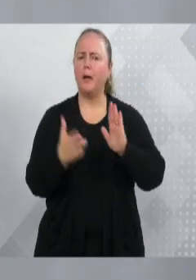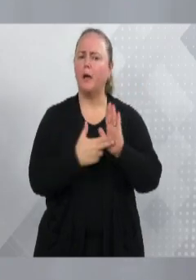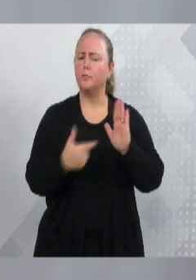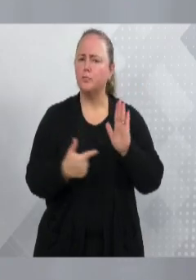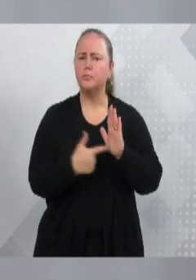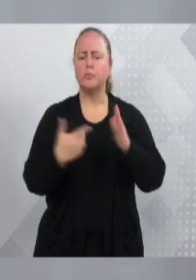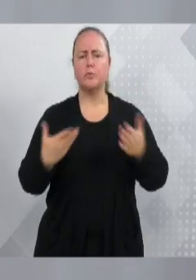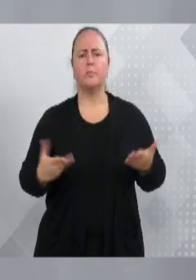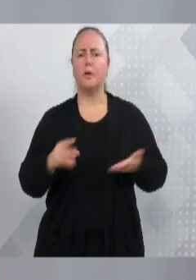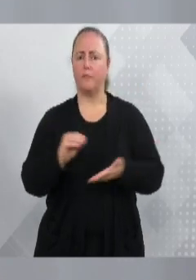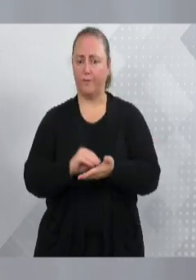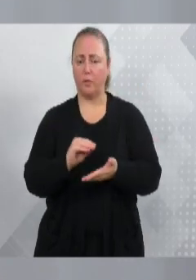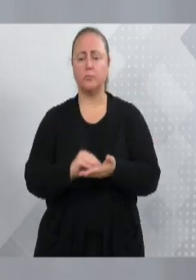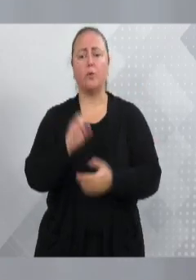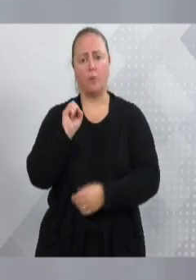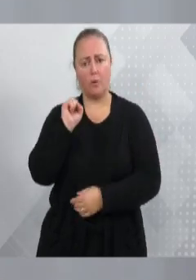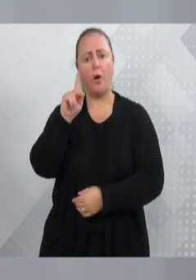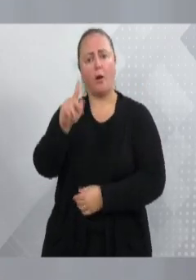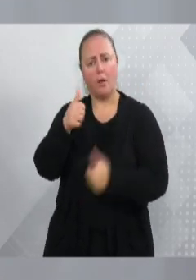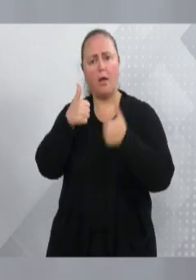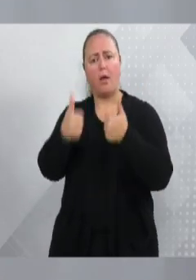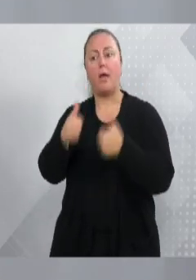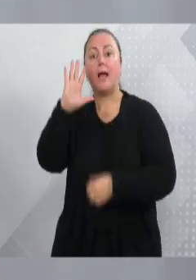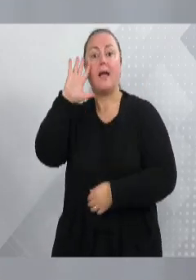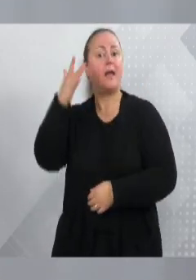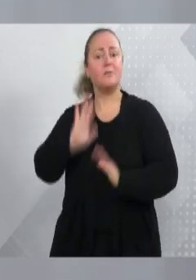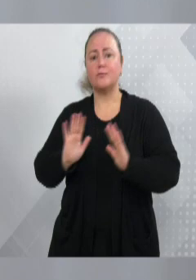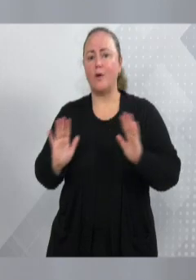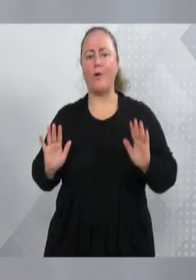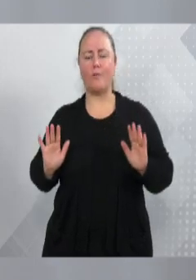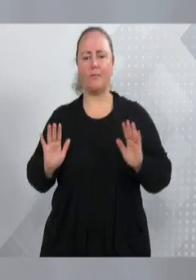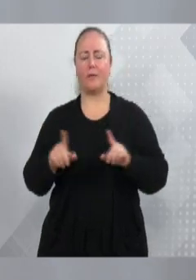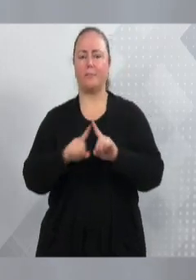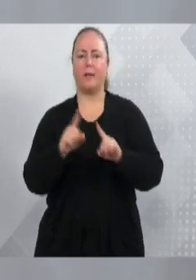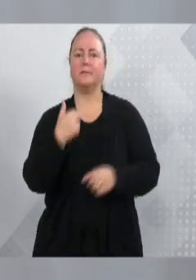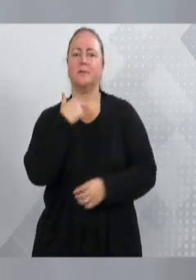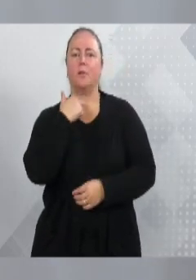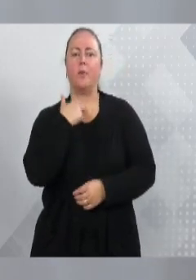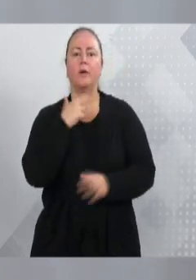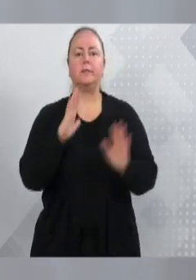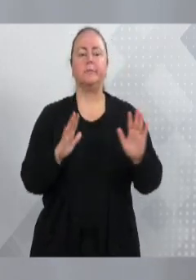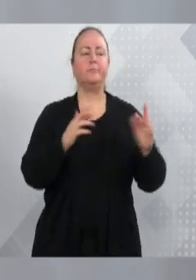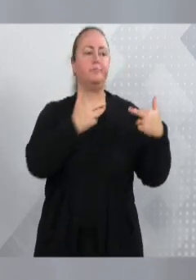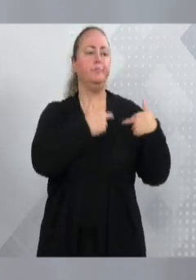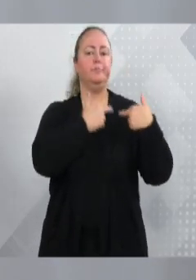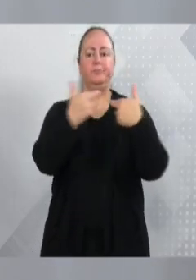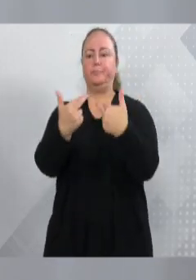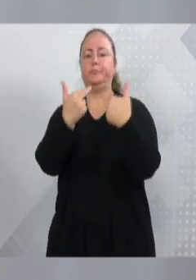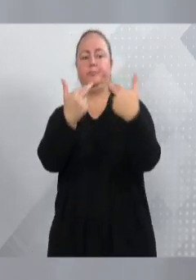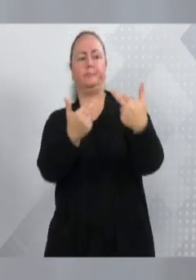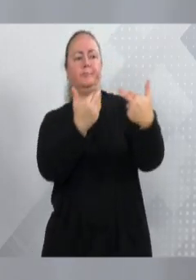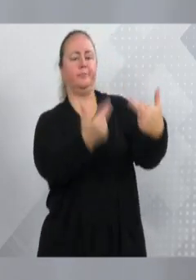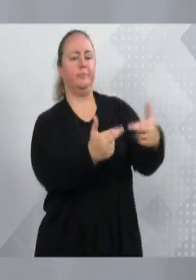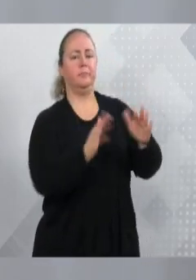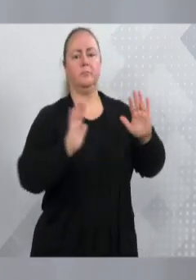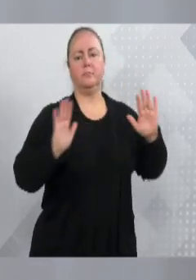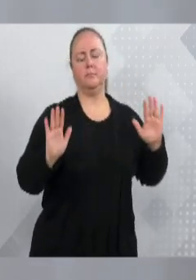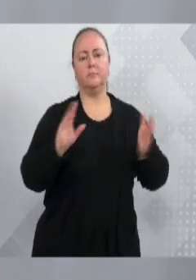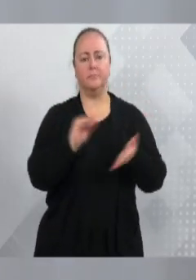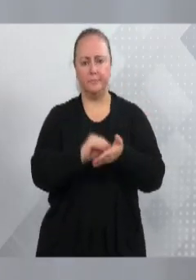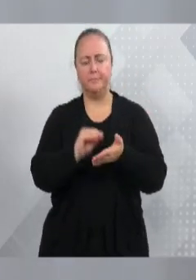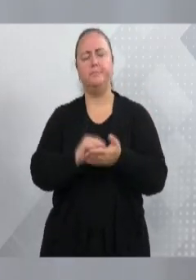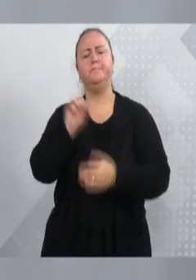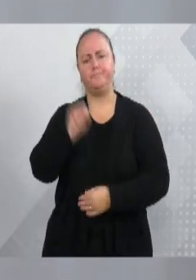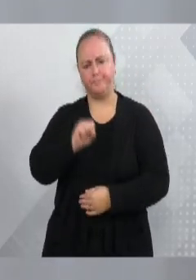determinado material vamos lá resolve vai corre atrás o que não dá é para ficar terceirizando a culpa falta sim material básico a gente viu Tem produtos